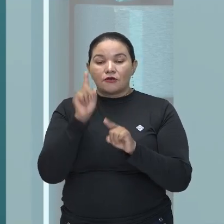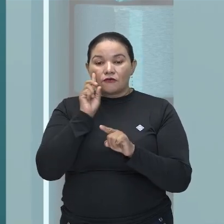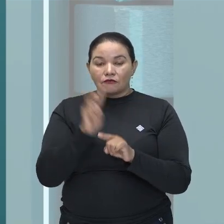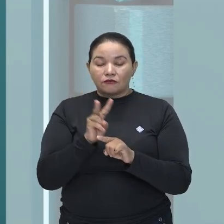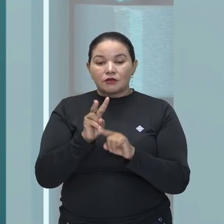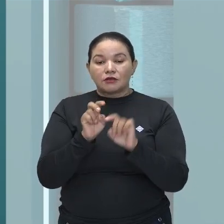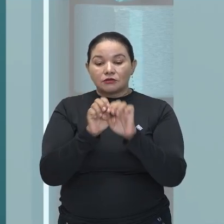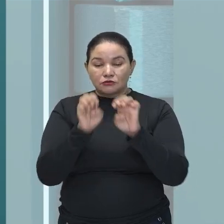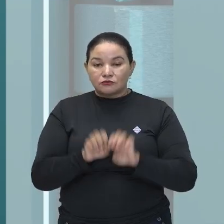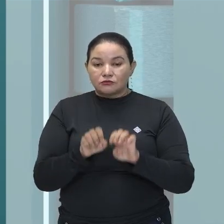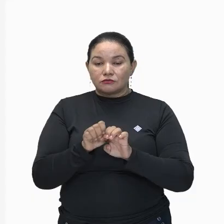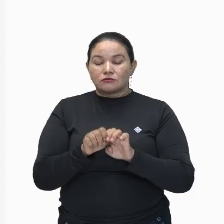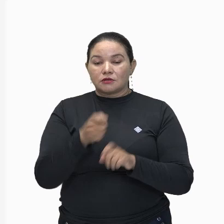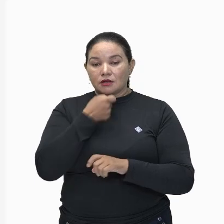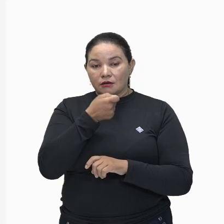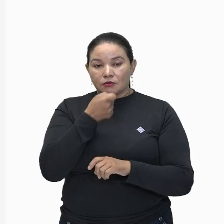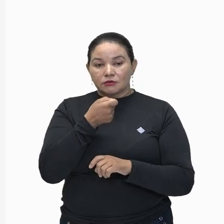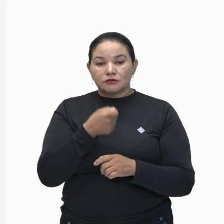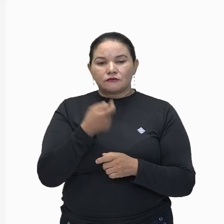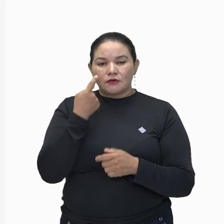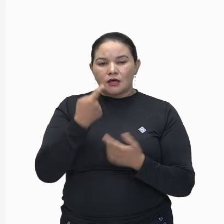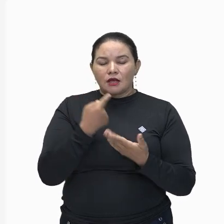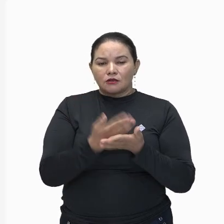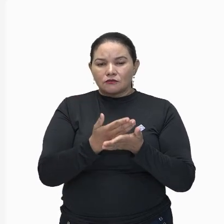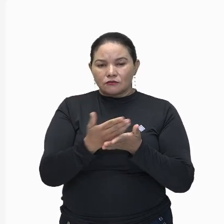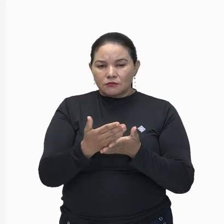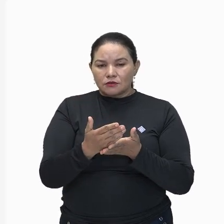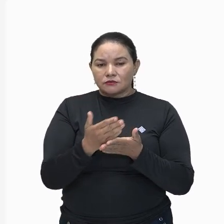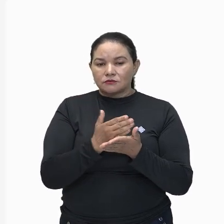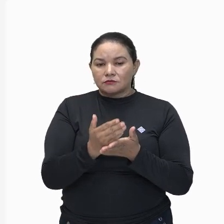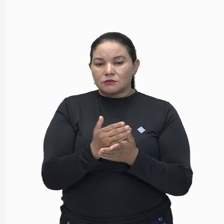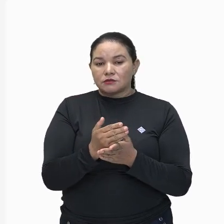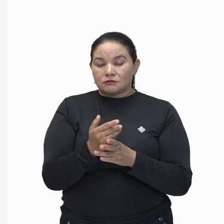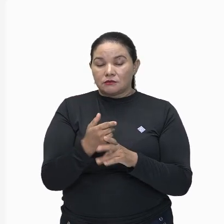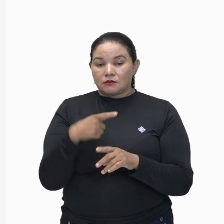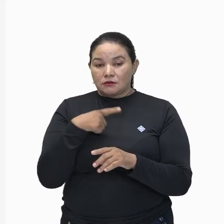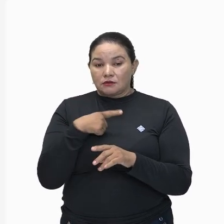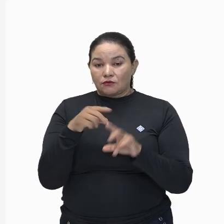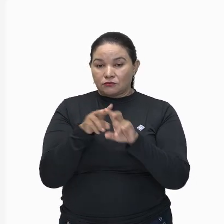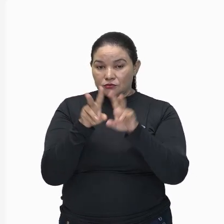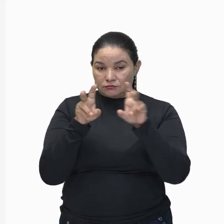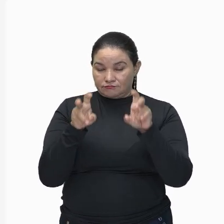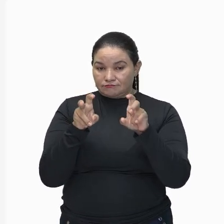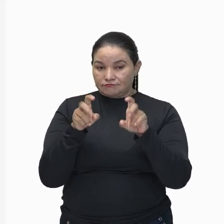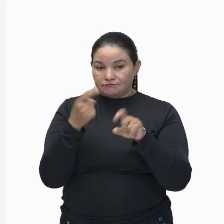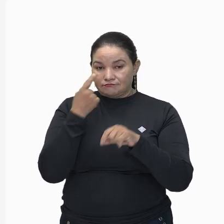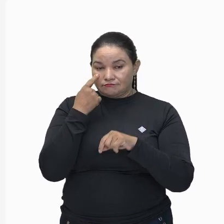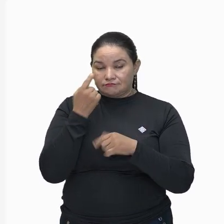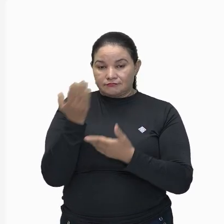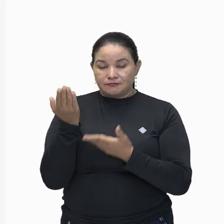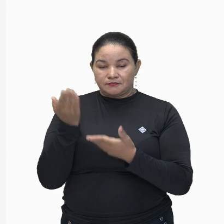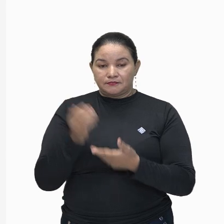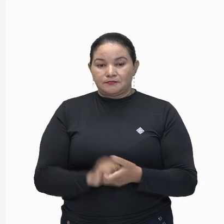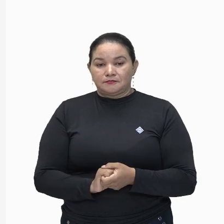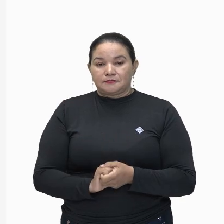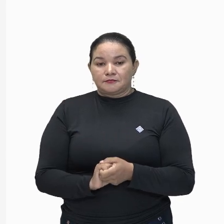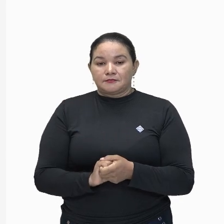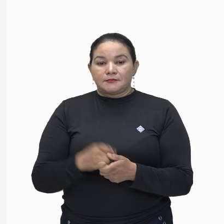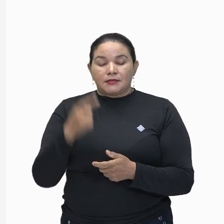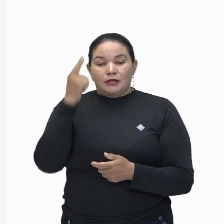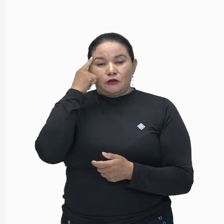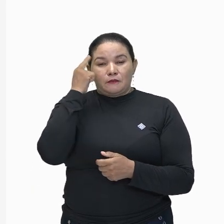Vamos ver no início ali da reportagem, olha só, temos o título da reportagem, olha aí, que é